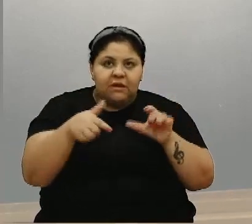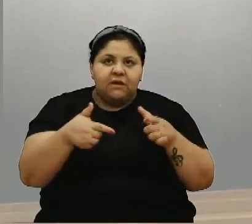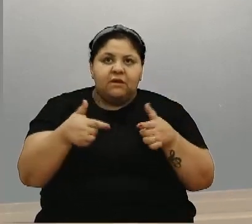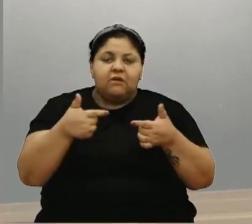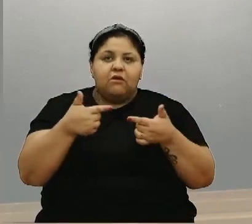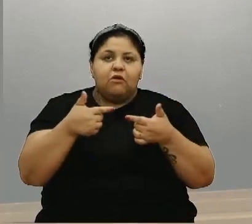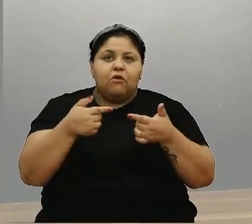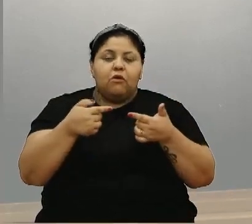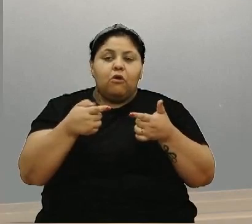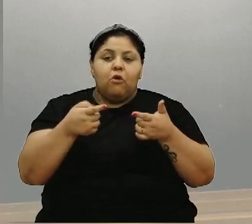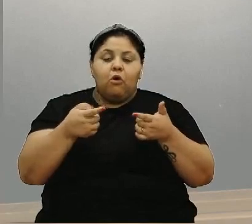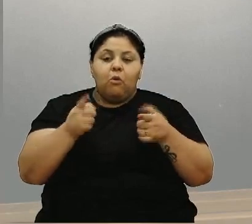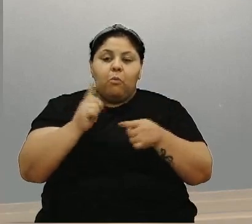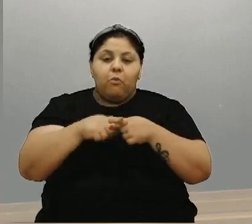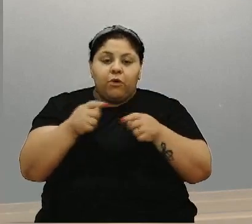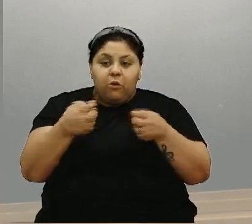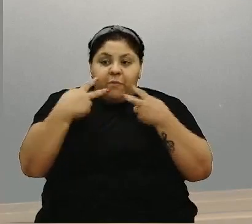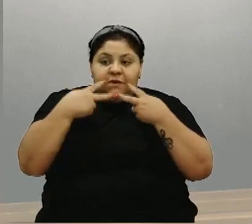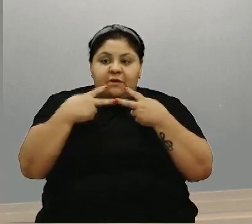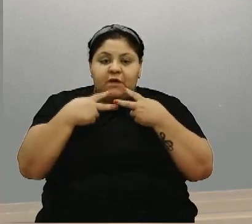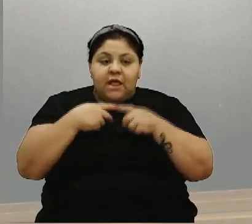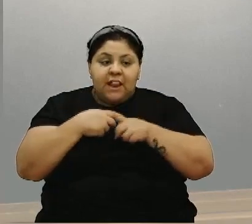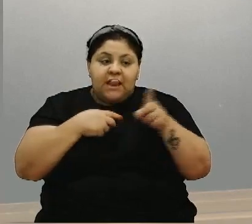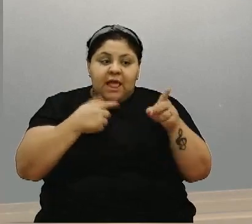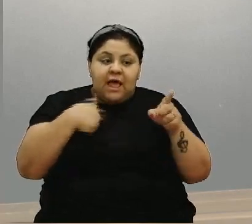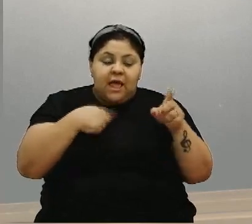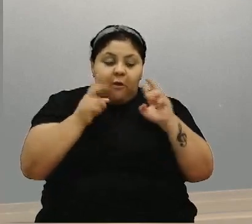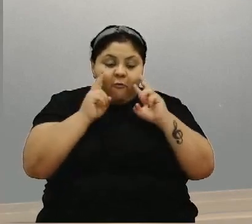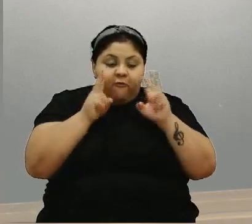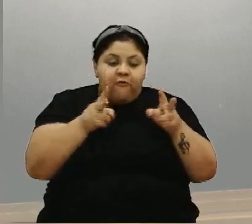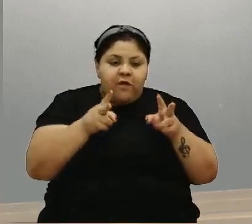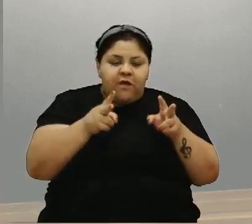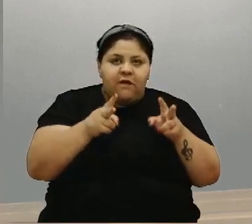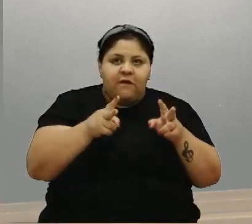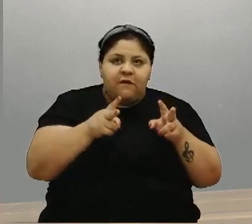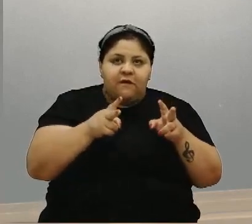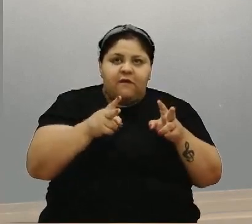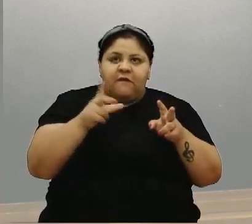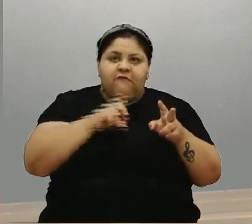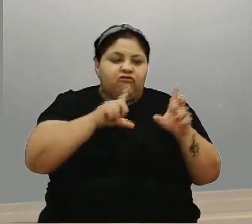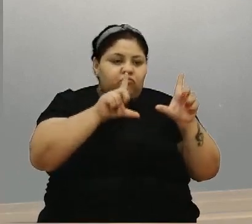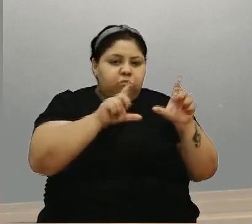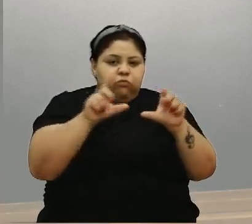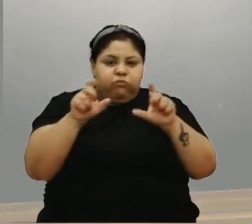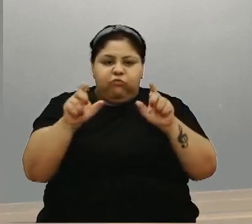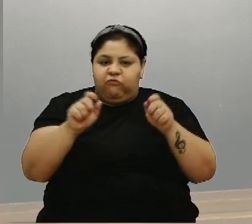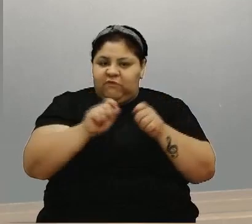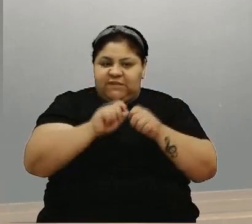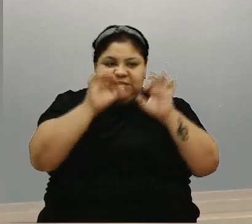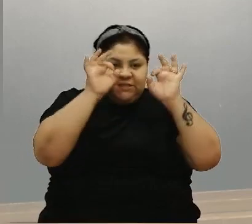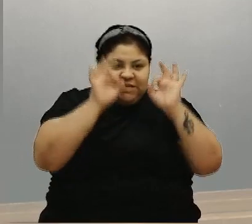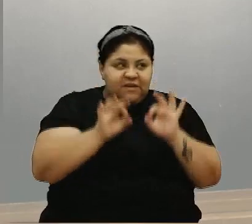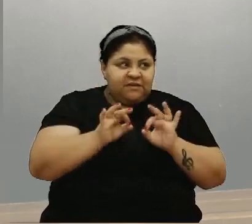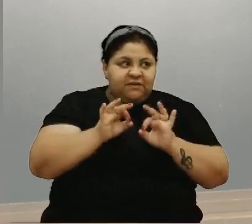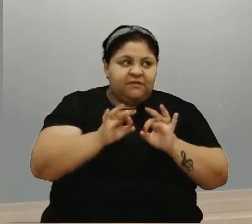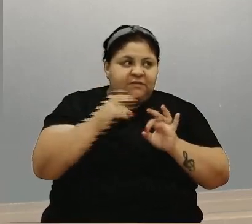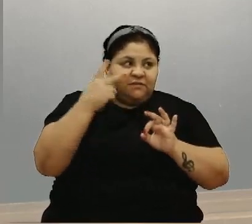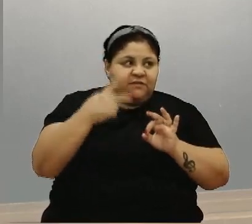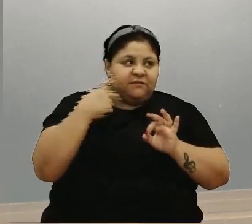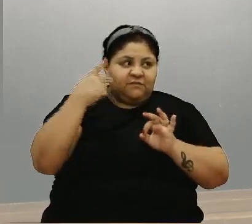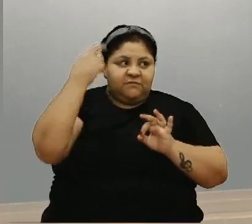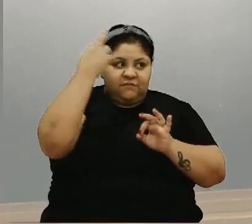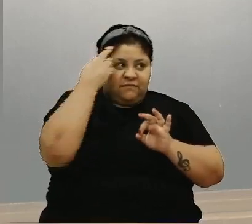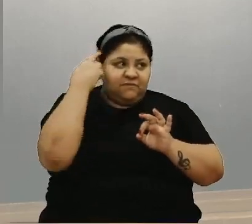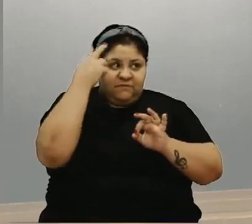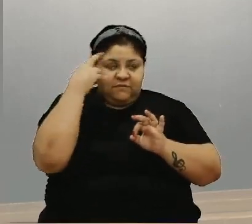me dei conta que lá eu via coisas, porque era lá, a gente fotografava, fazia exatamente isso que o vereador